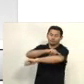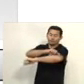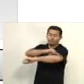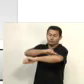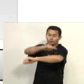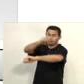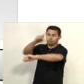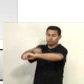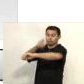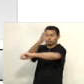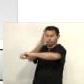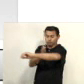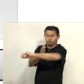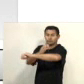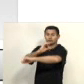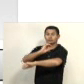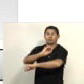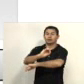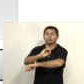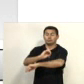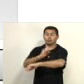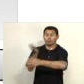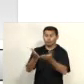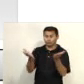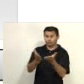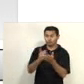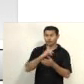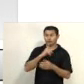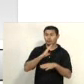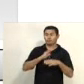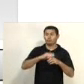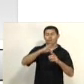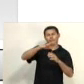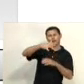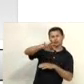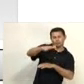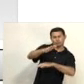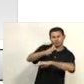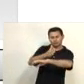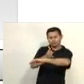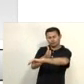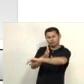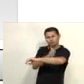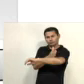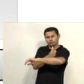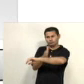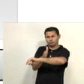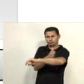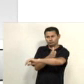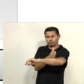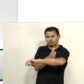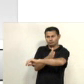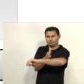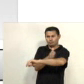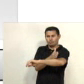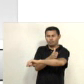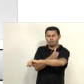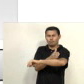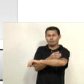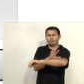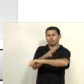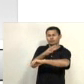0, onde eu tenho que essa média, mais ou menos um sigma, mais ou menos um desvio padrão,